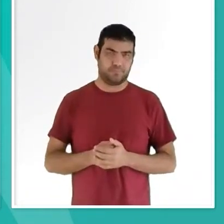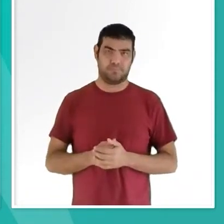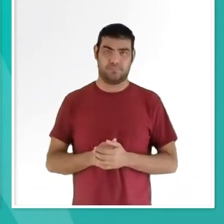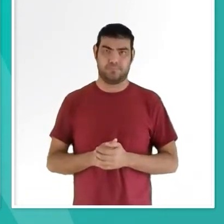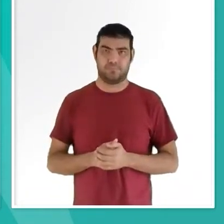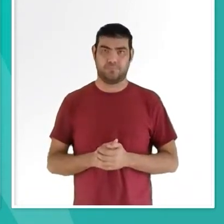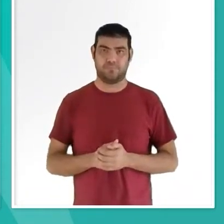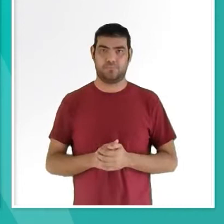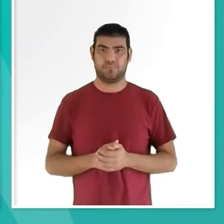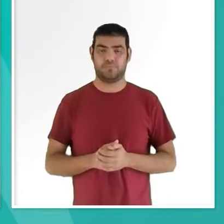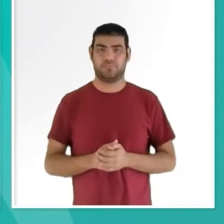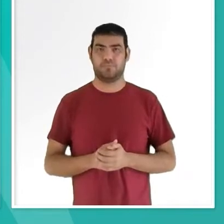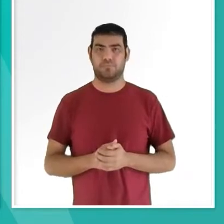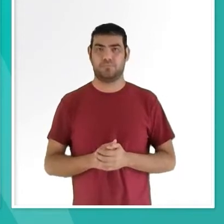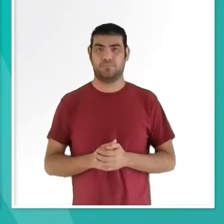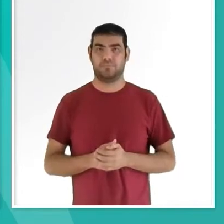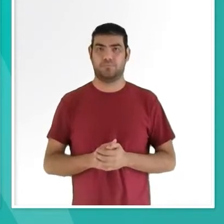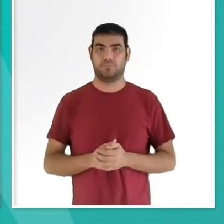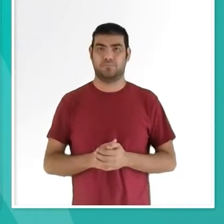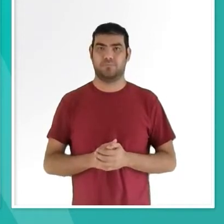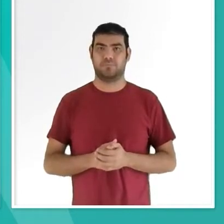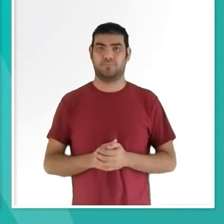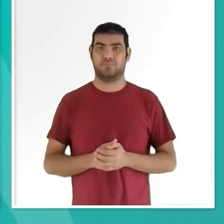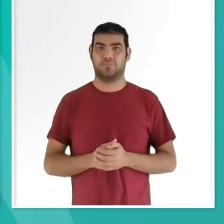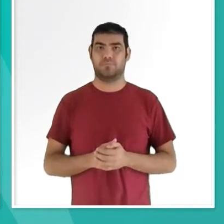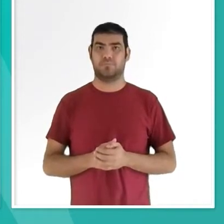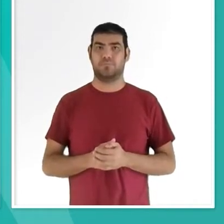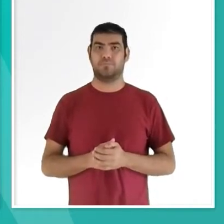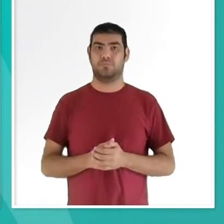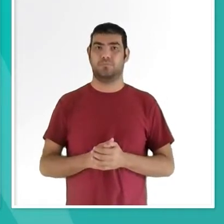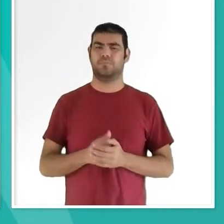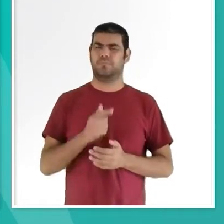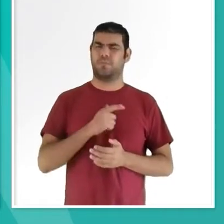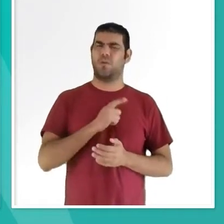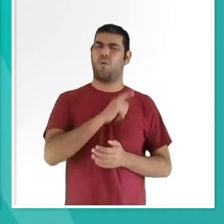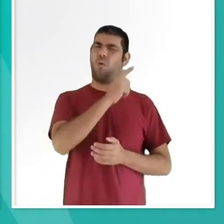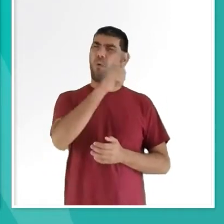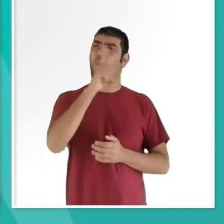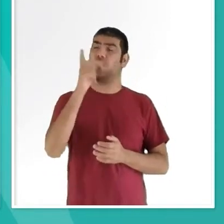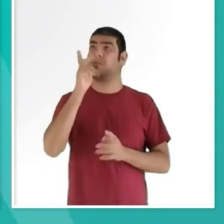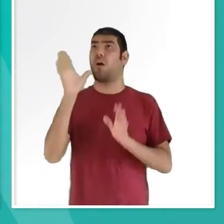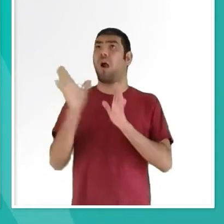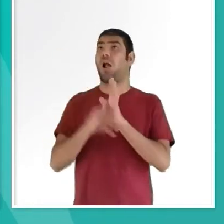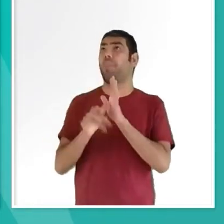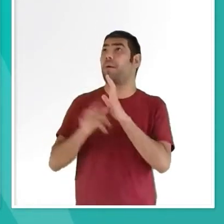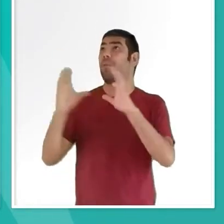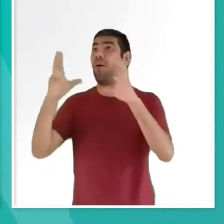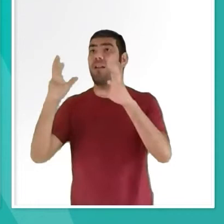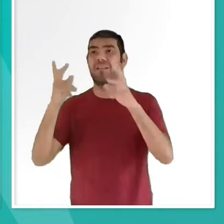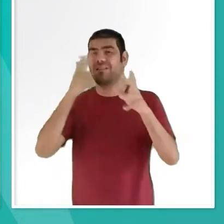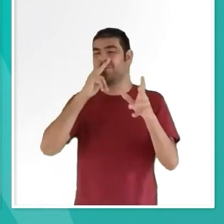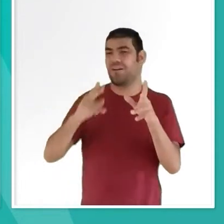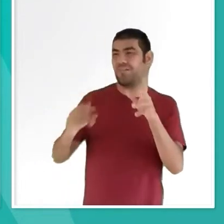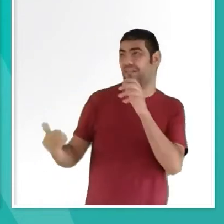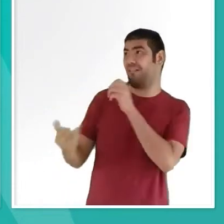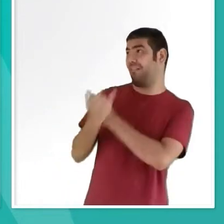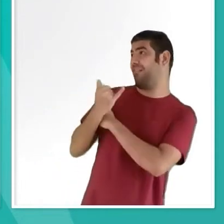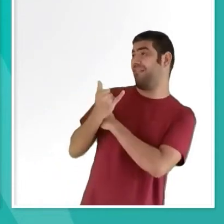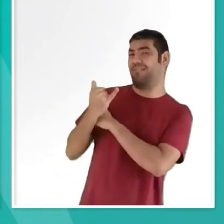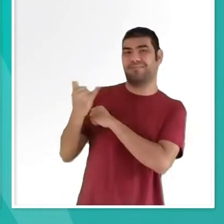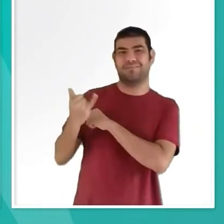o famoso jogo do peru, né? Tem os outros ali que ficam tentando roubar a bola e tem os colegas da equipe que